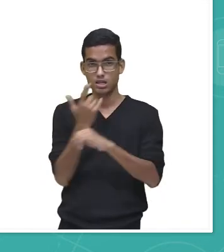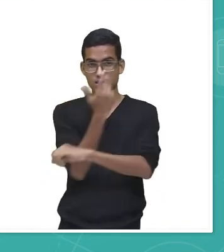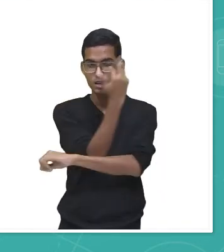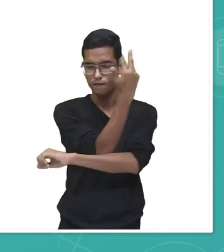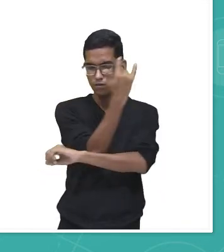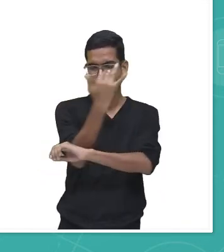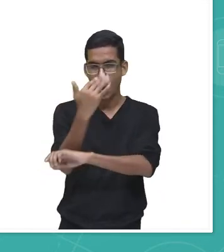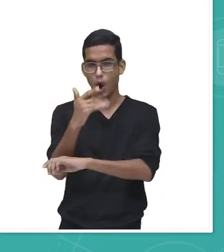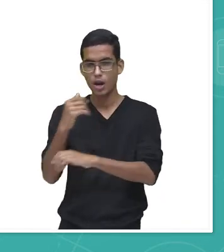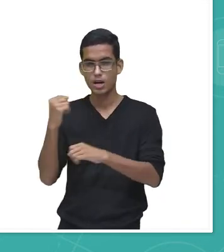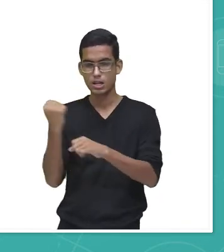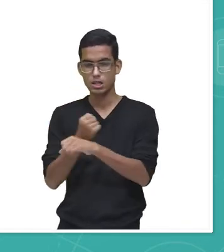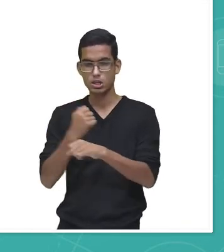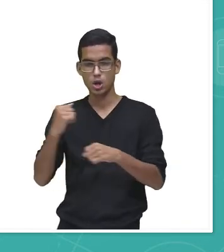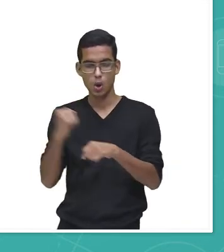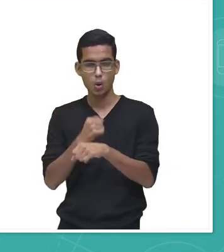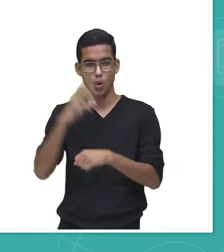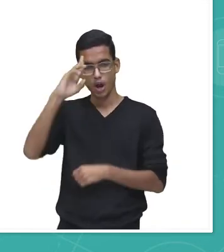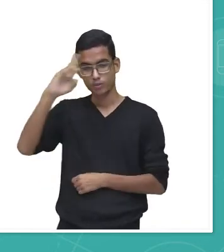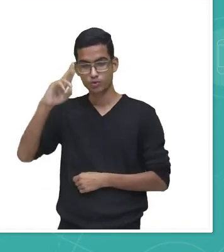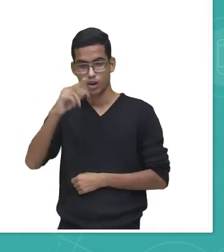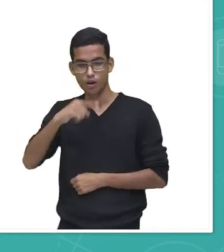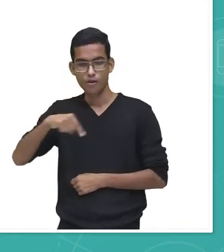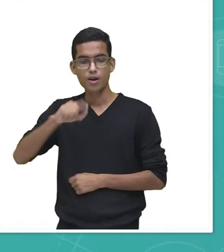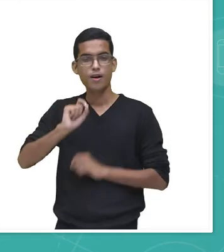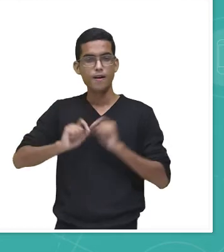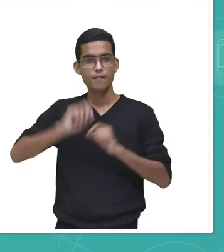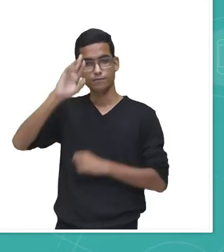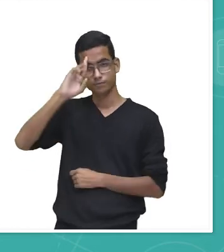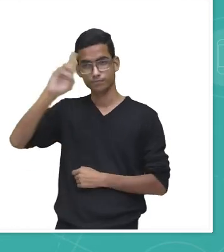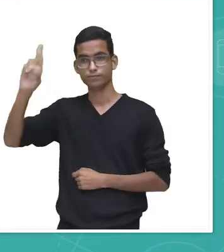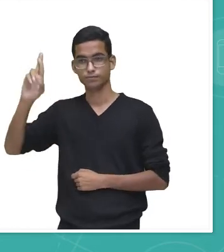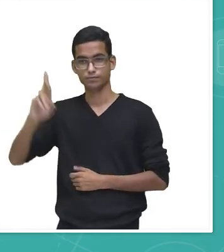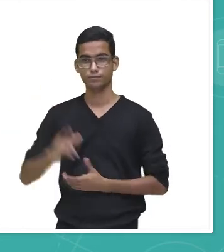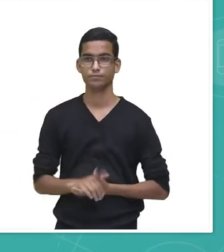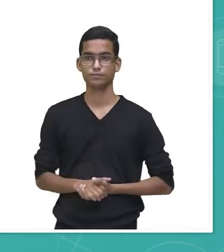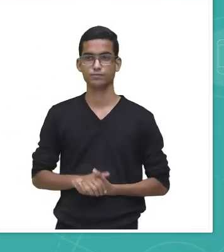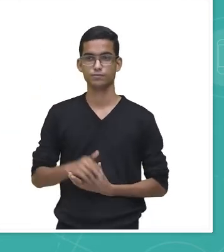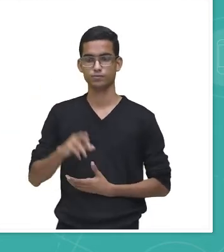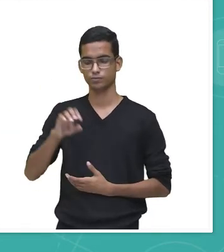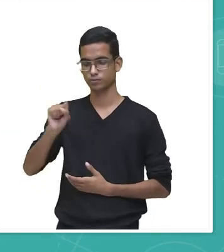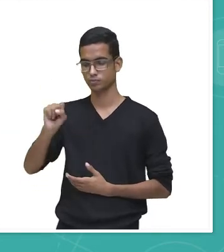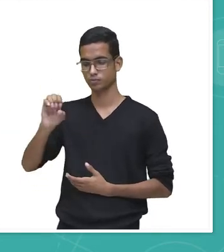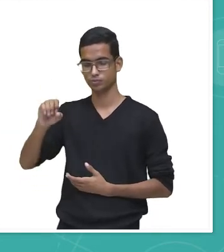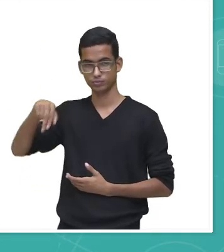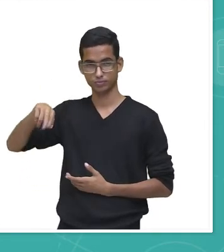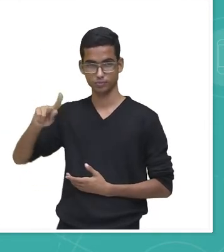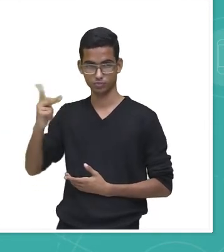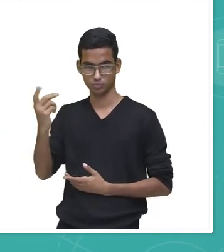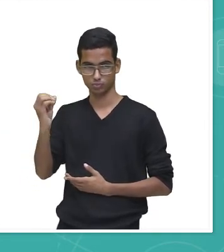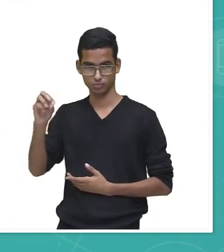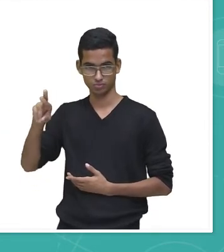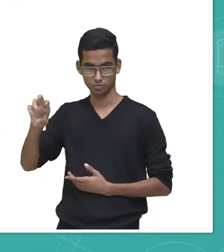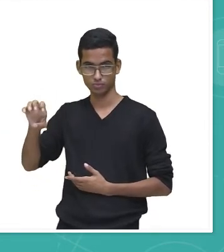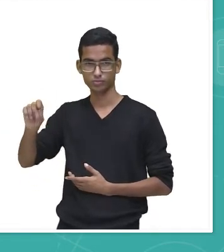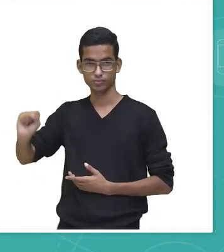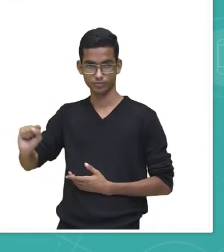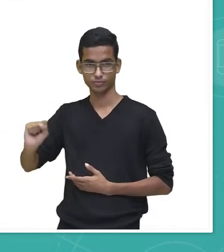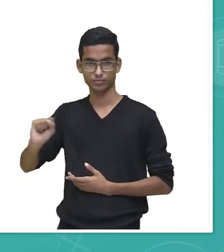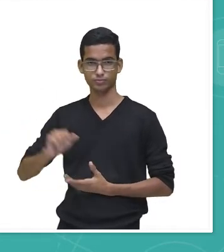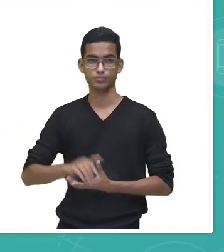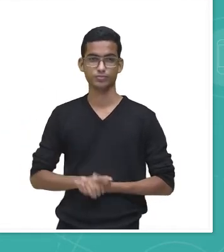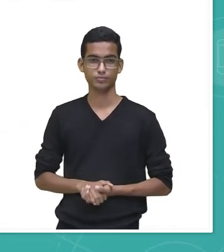os nobres é que podiam caçar. No senhorio em geral também havia celeiros para armazenar a colheita. Só um